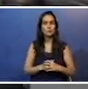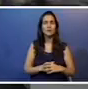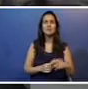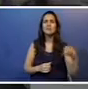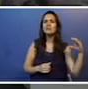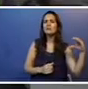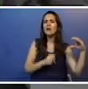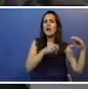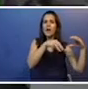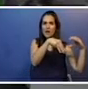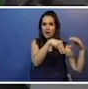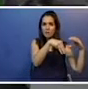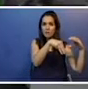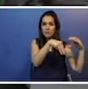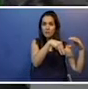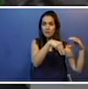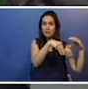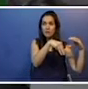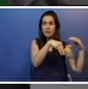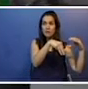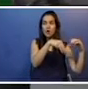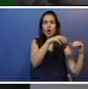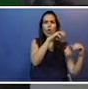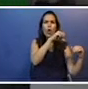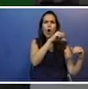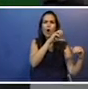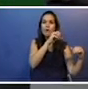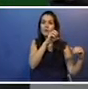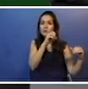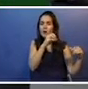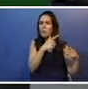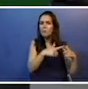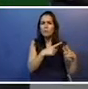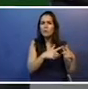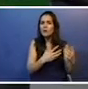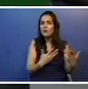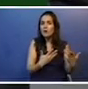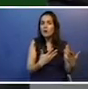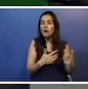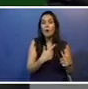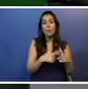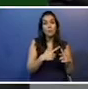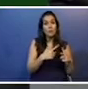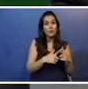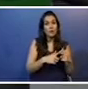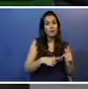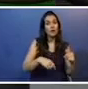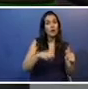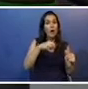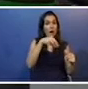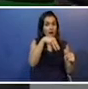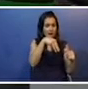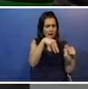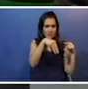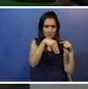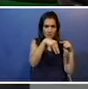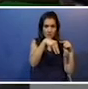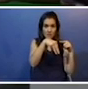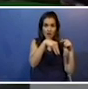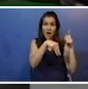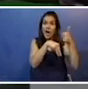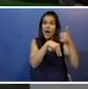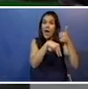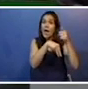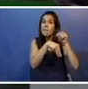CM, 900. E por quê? Porque o M tem o valor de 1000 e o C